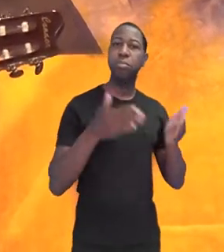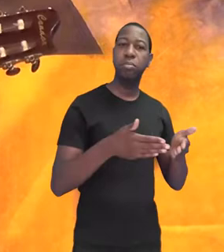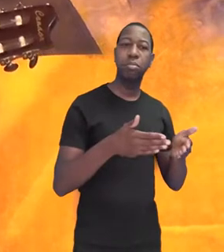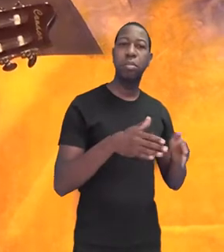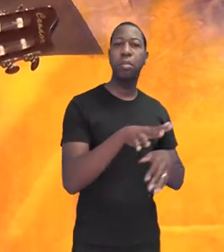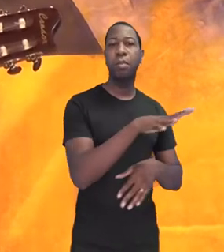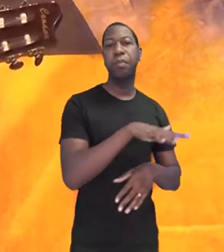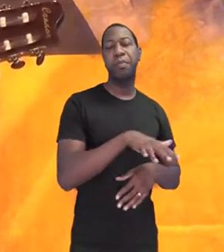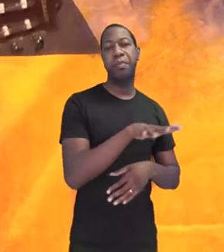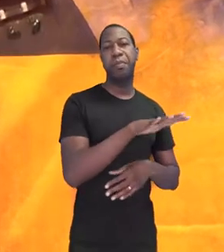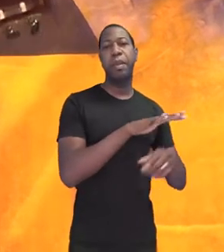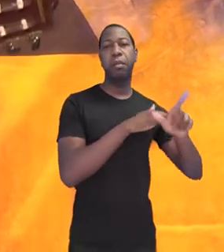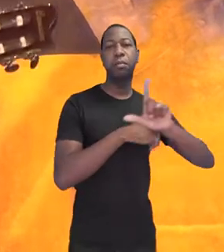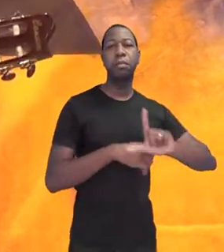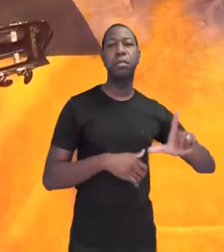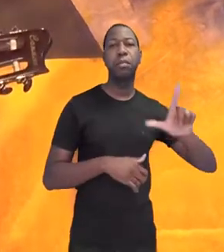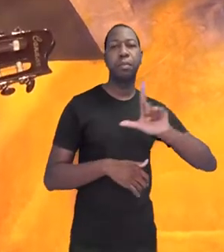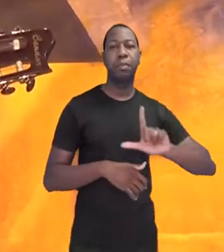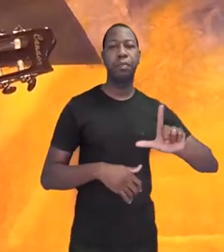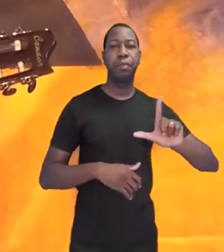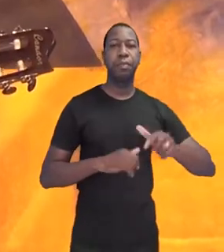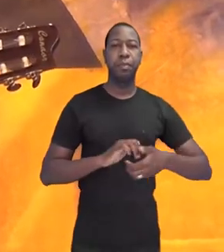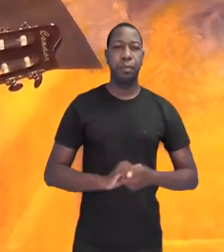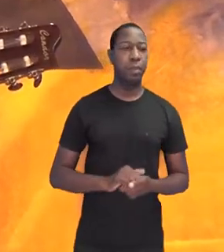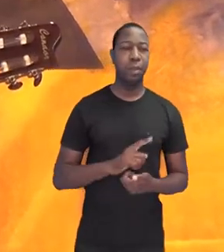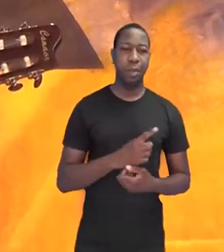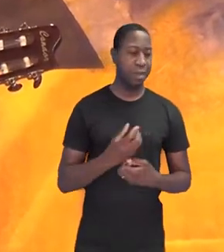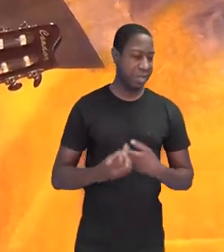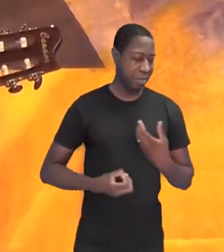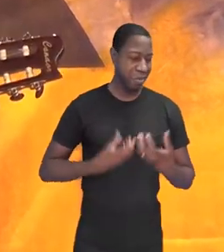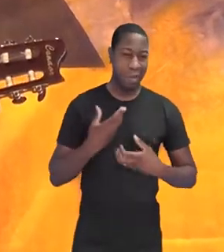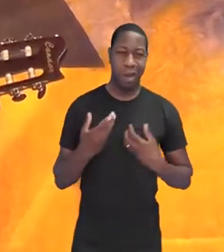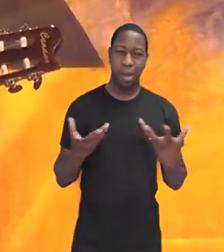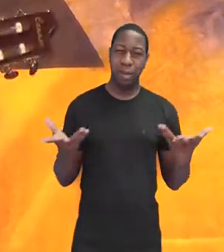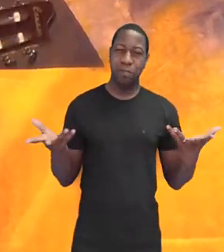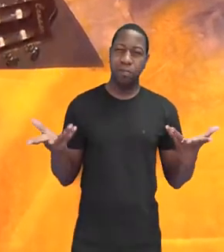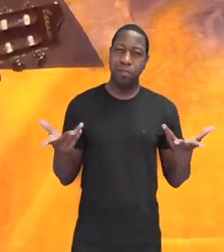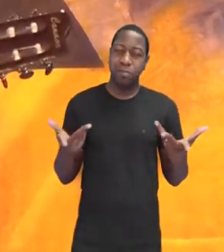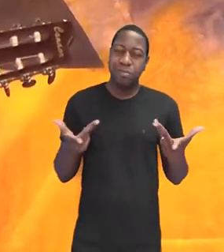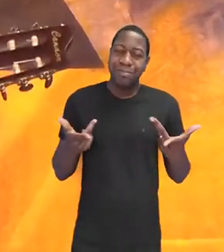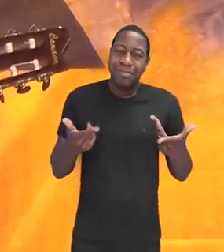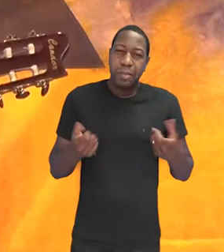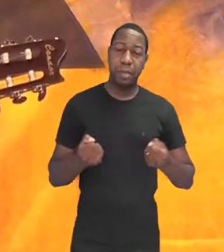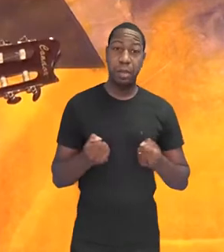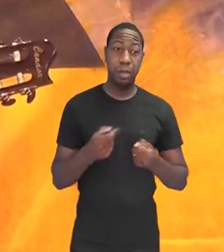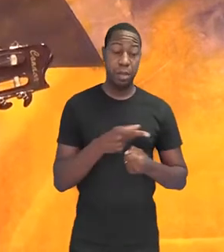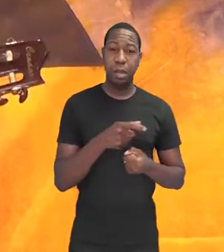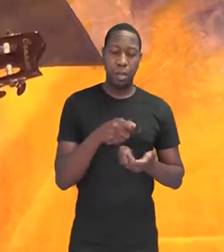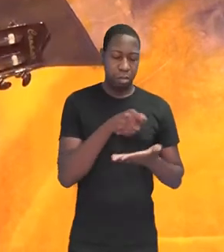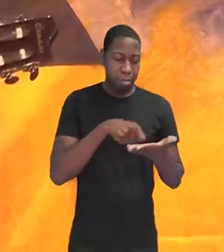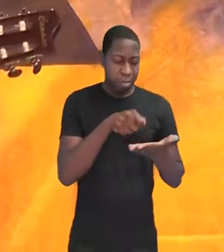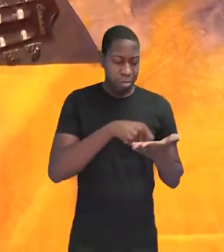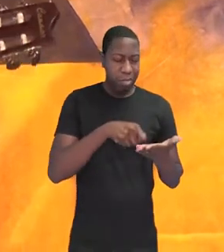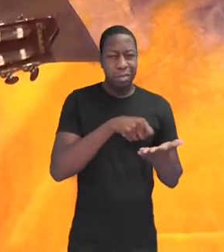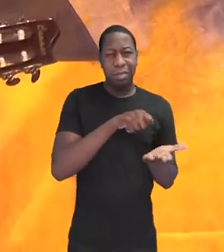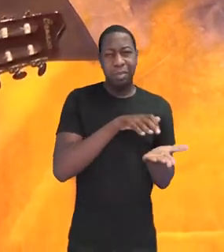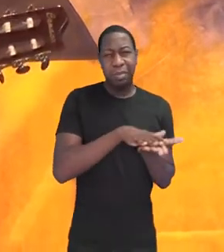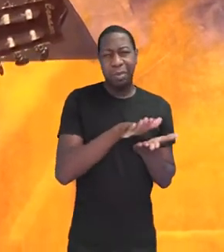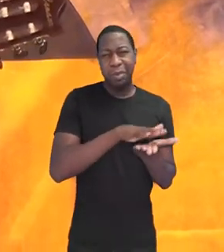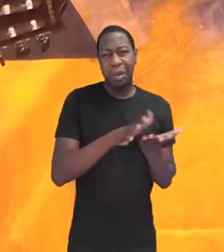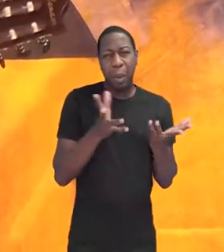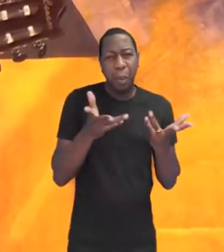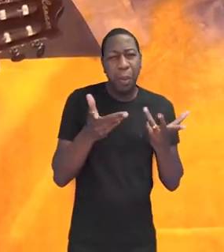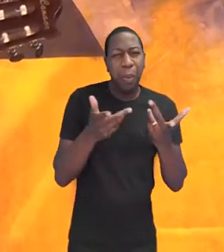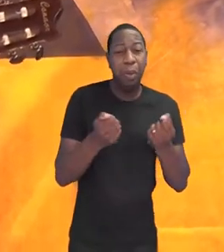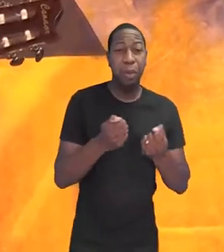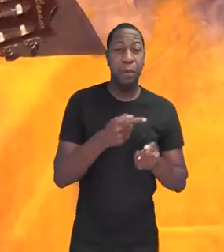pela literatura, se transforma num poeta incrível, uma pessoa que produziu uma obra maravilhosa, que